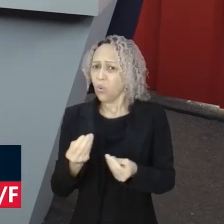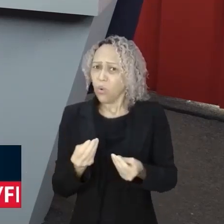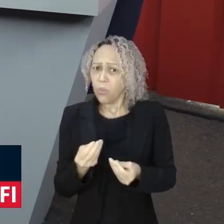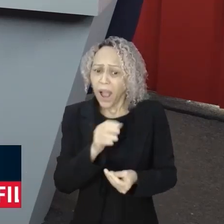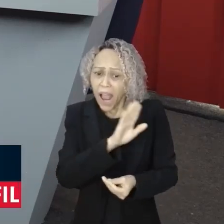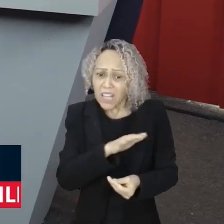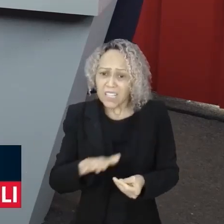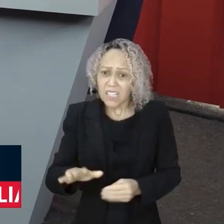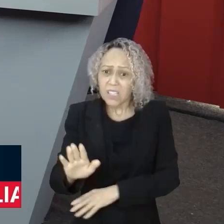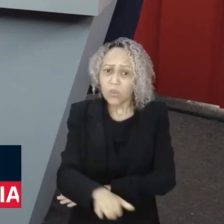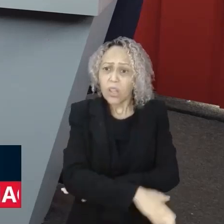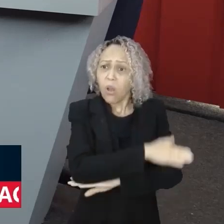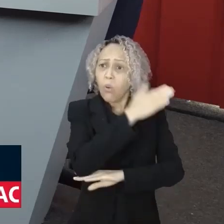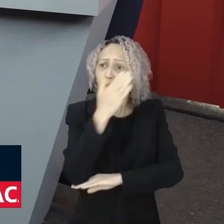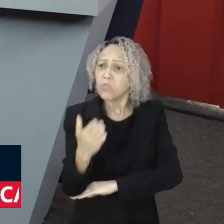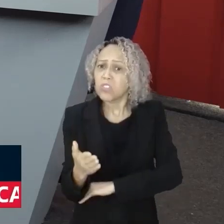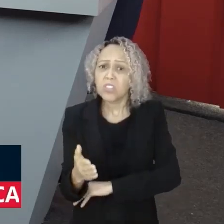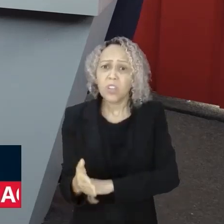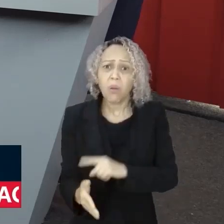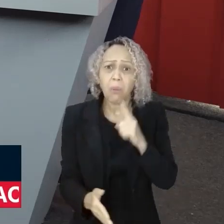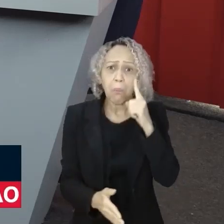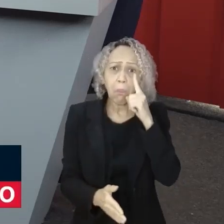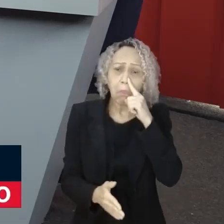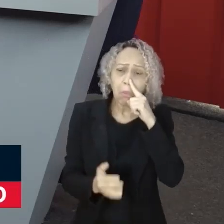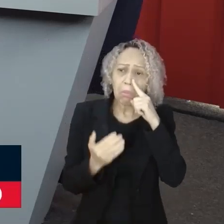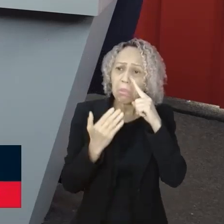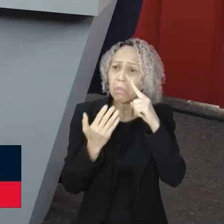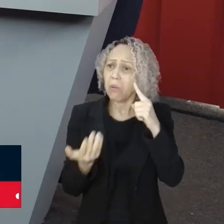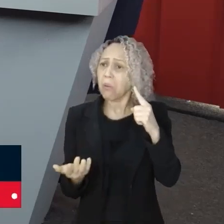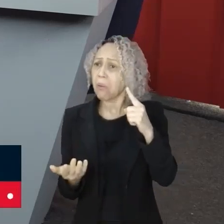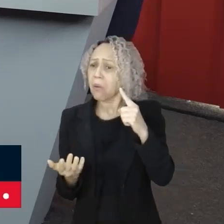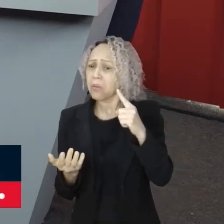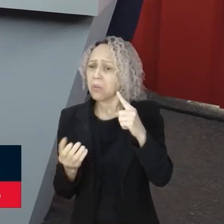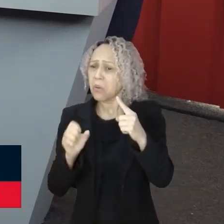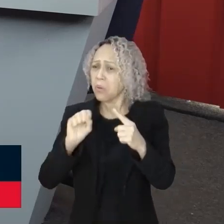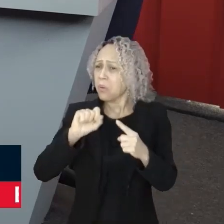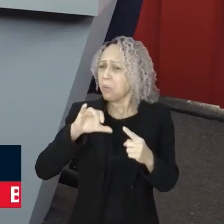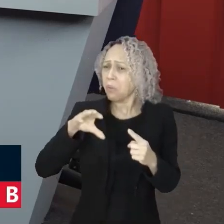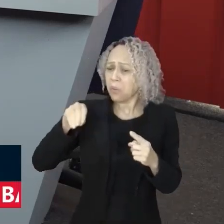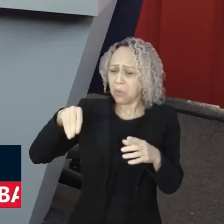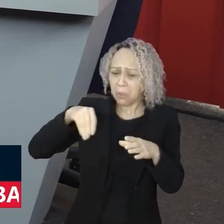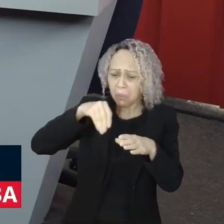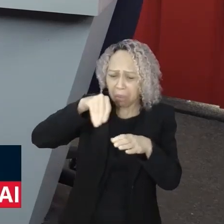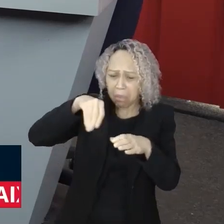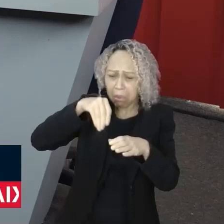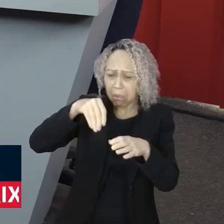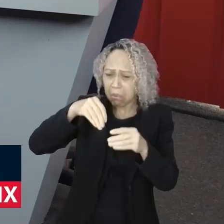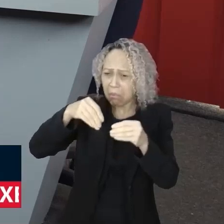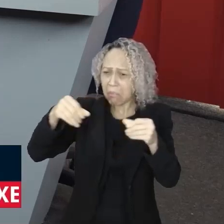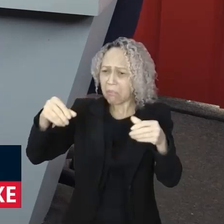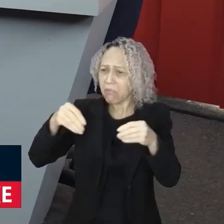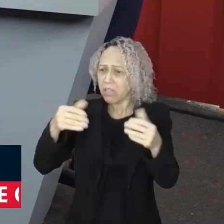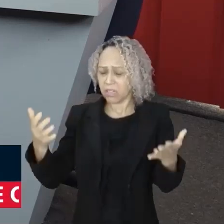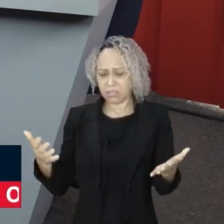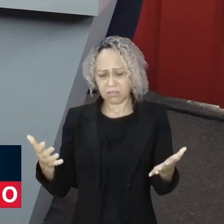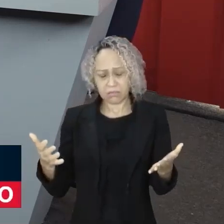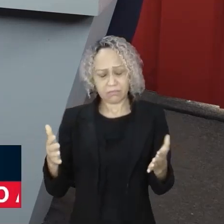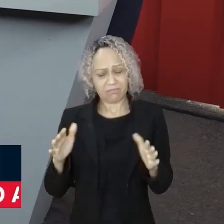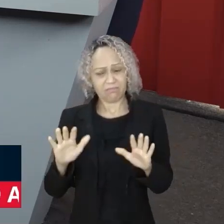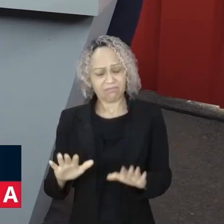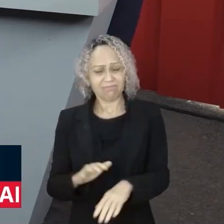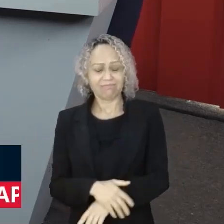sem nenhum valor nutricional, um suco açucarado. Então, assim, elas não faziam refeições de verdade mais nas escolas depois de